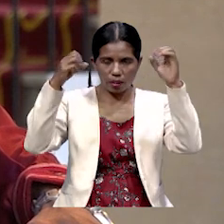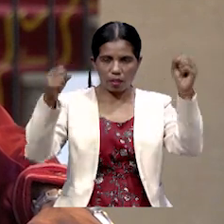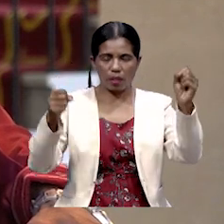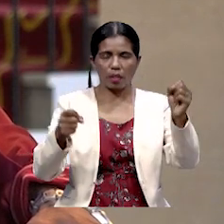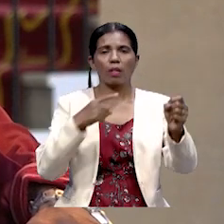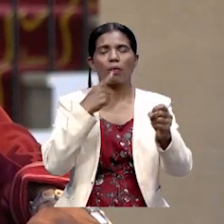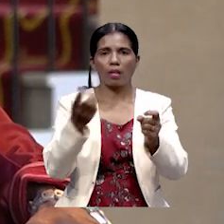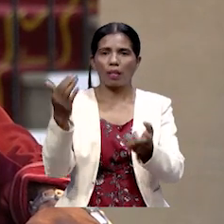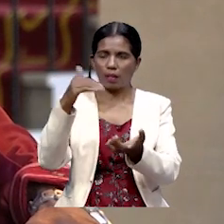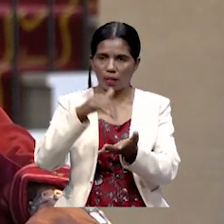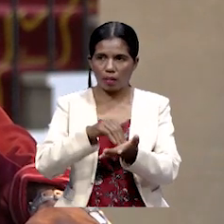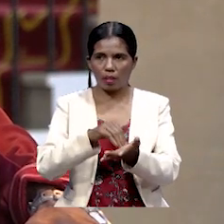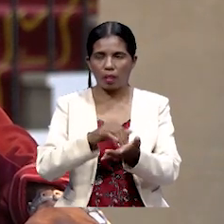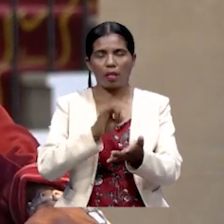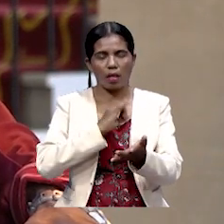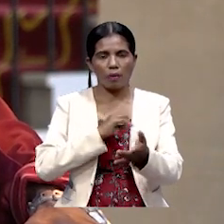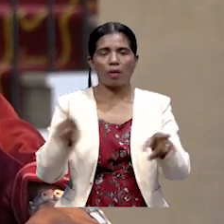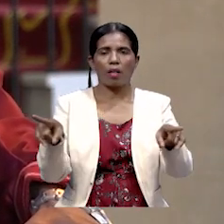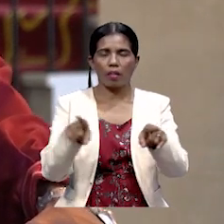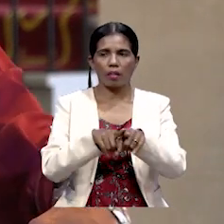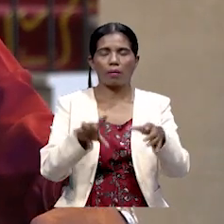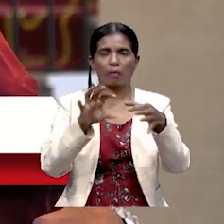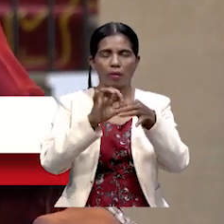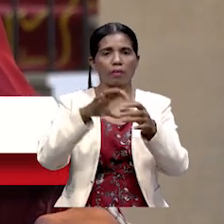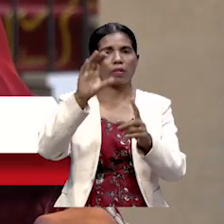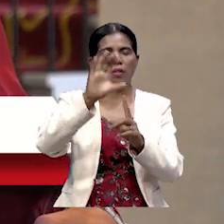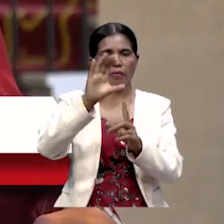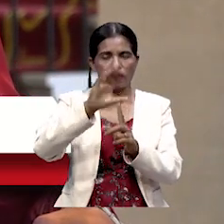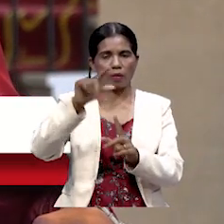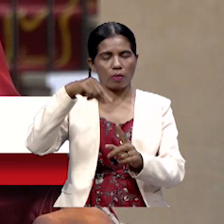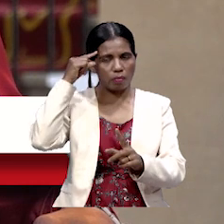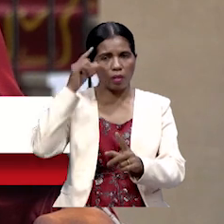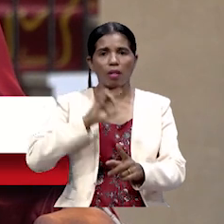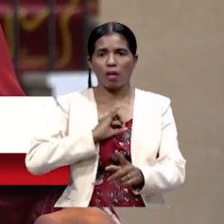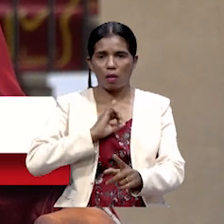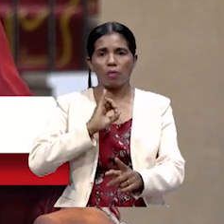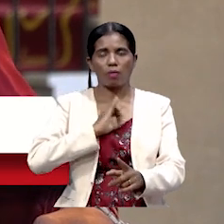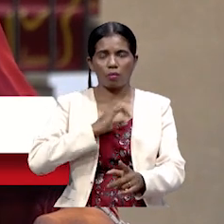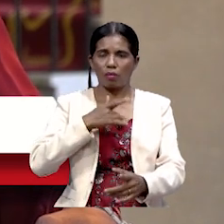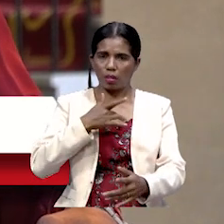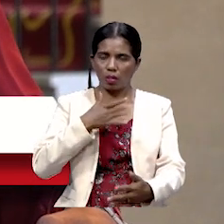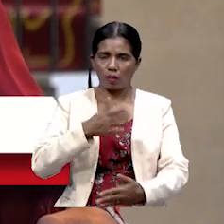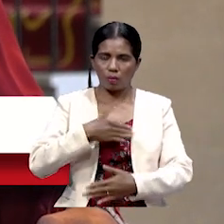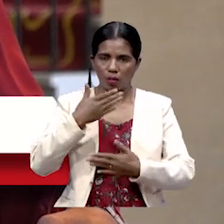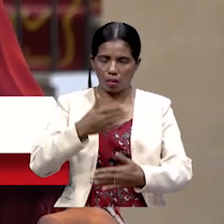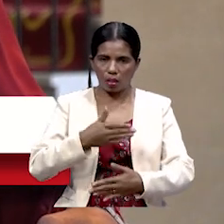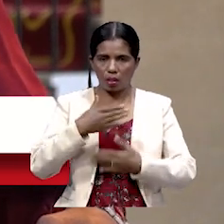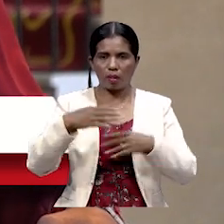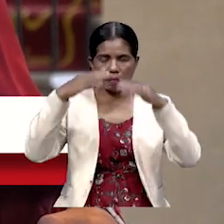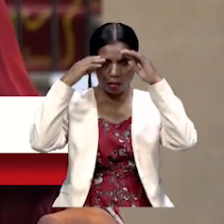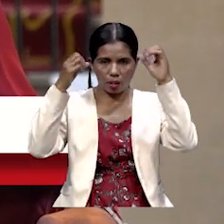intenção, e eu, nesse membro, chefe do governo, contente a sua posição, Sua Excelência, Sr.